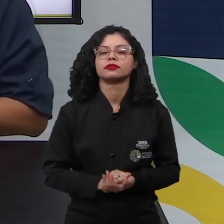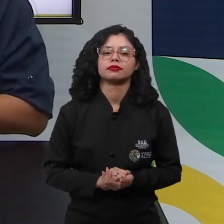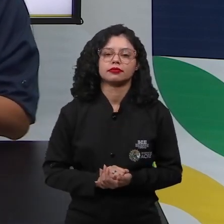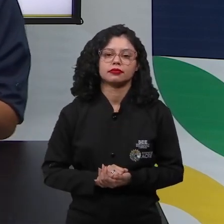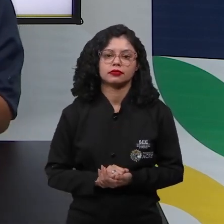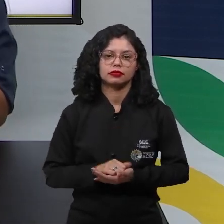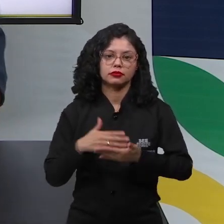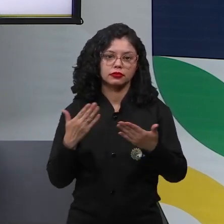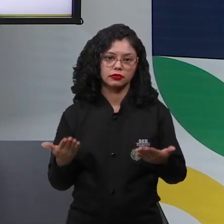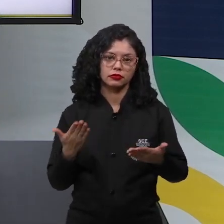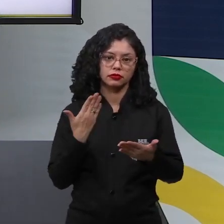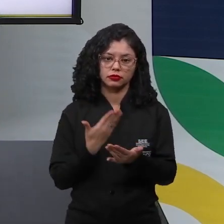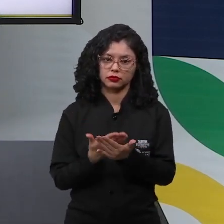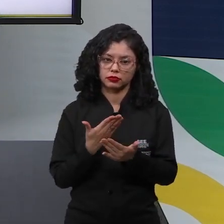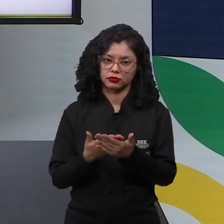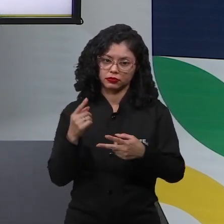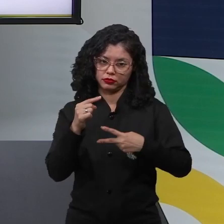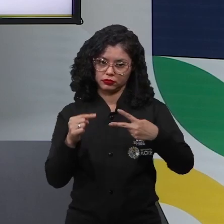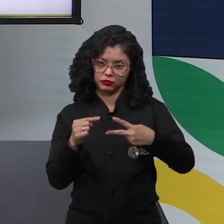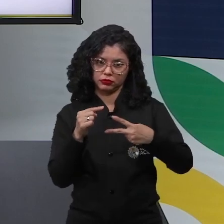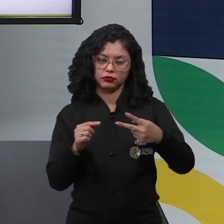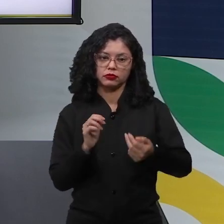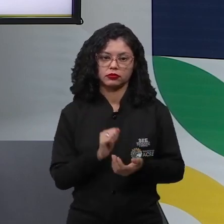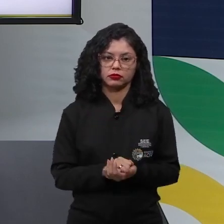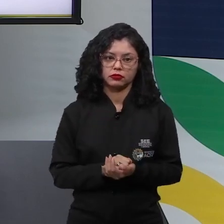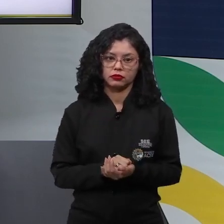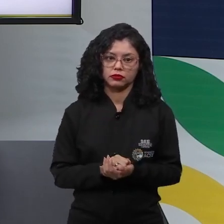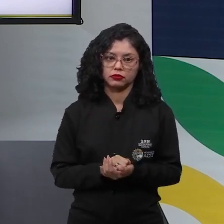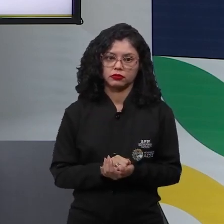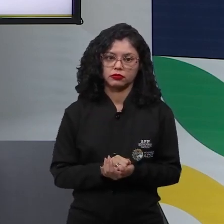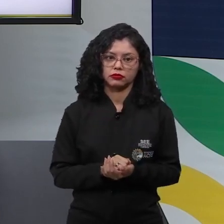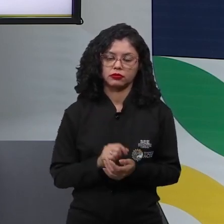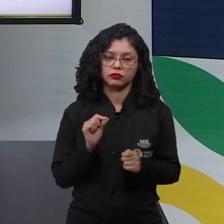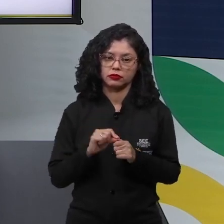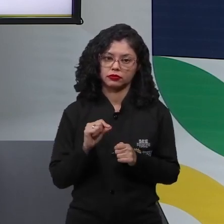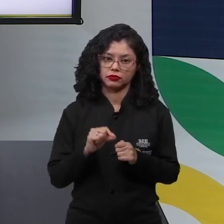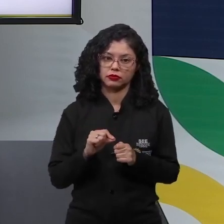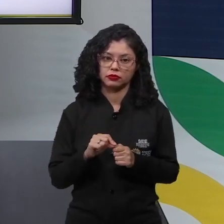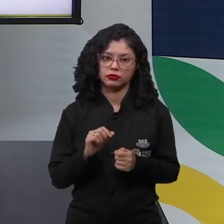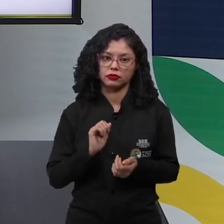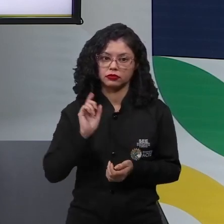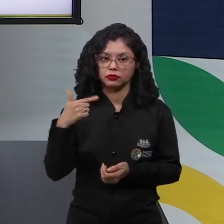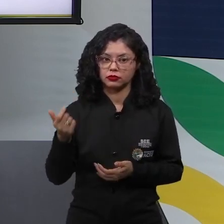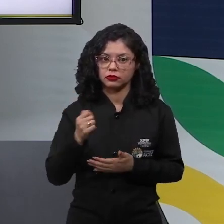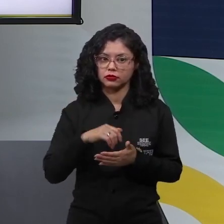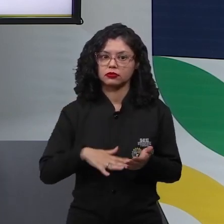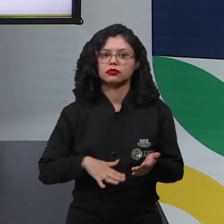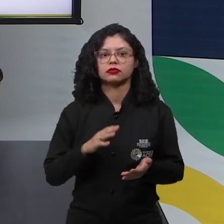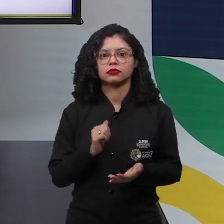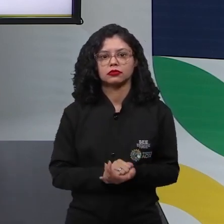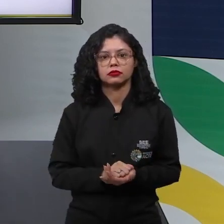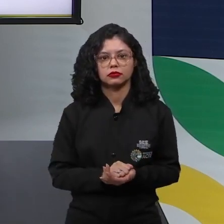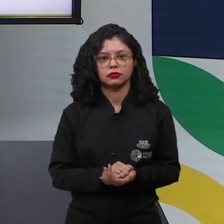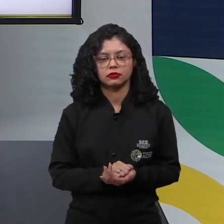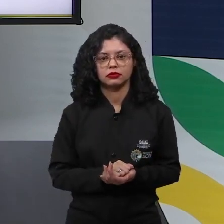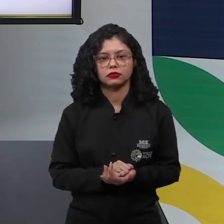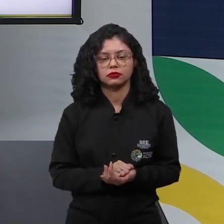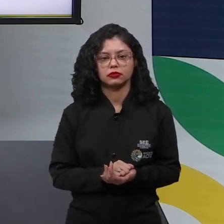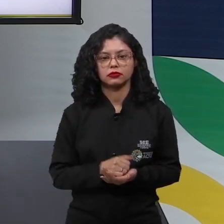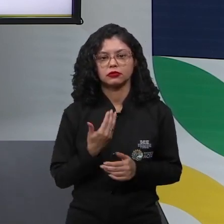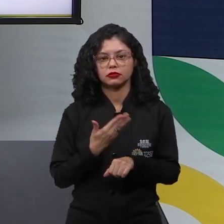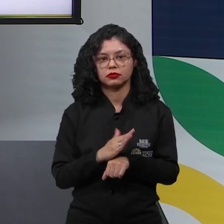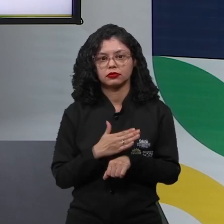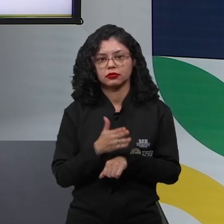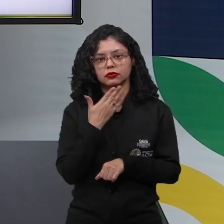certo? Então, essas foram as 2 questões. Eu recomendo vocês a fazerem outras questões para